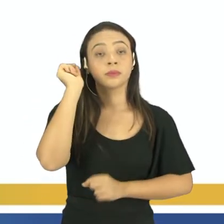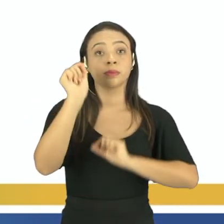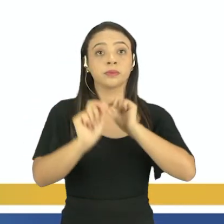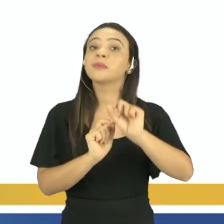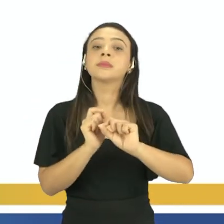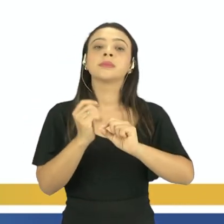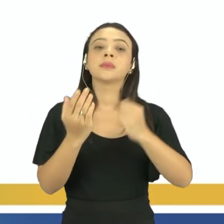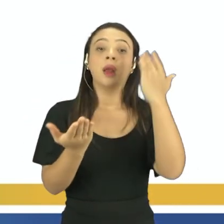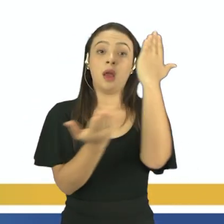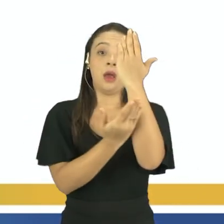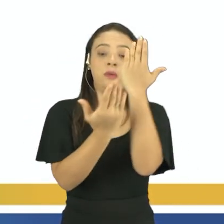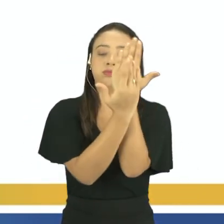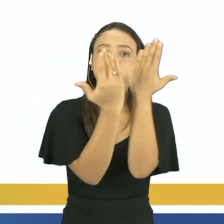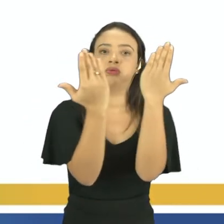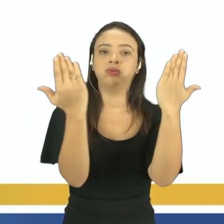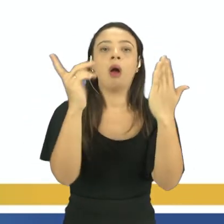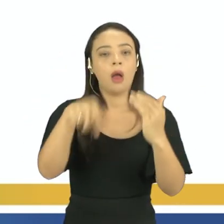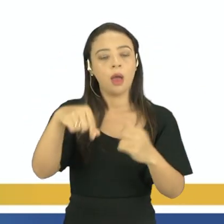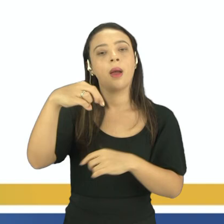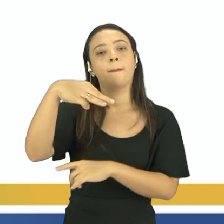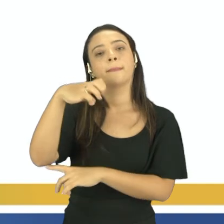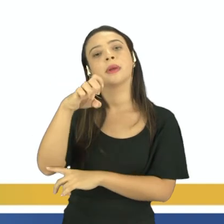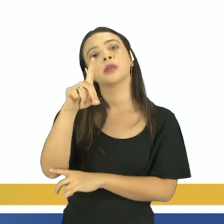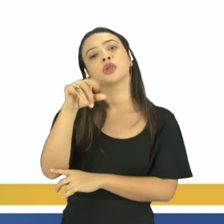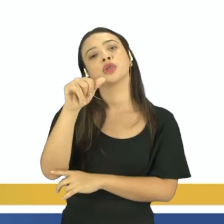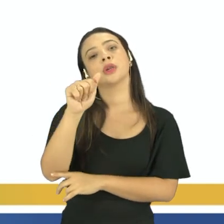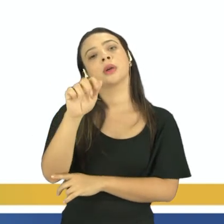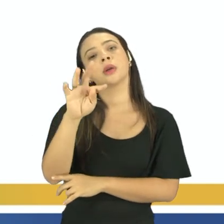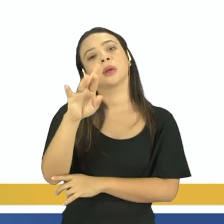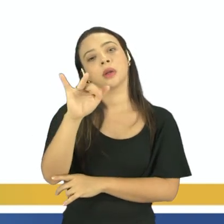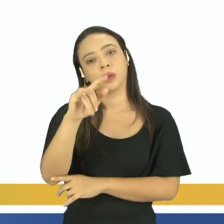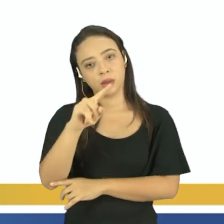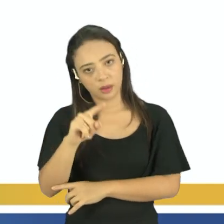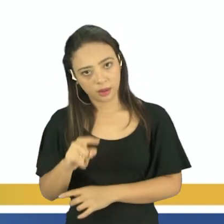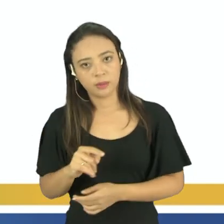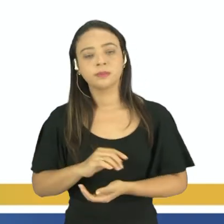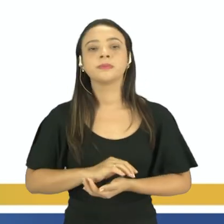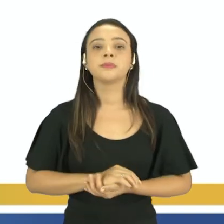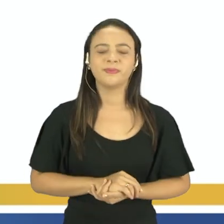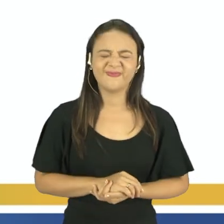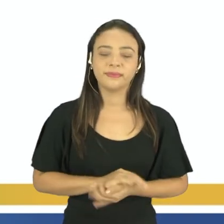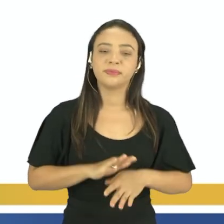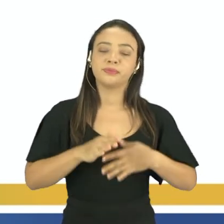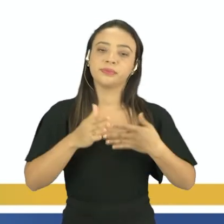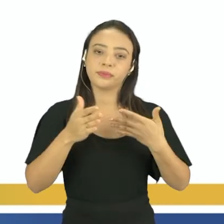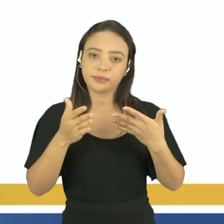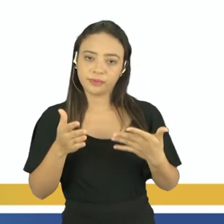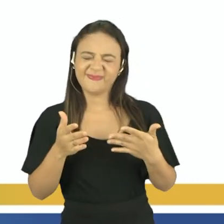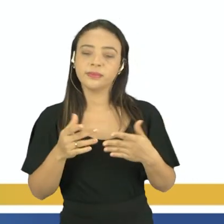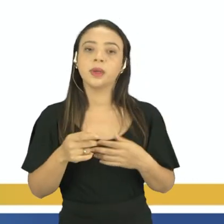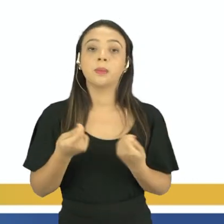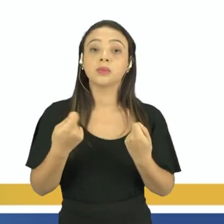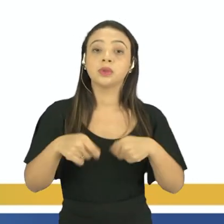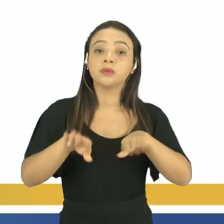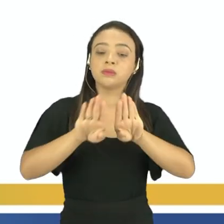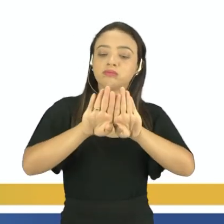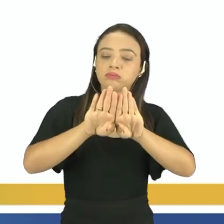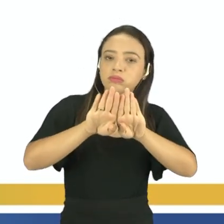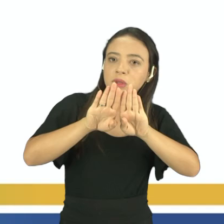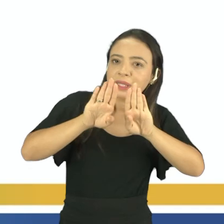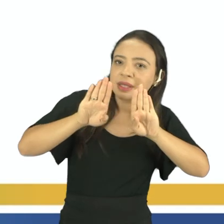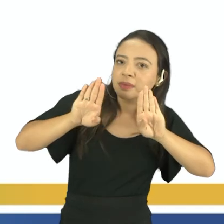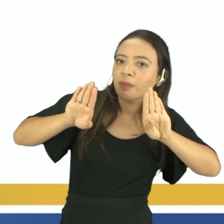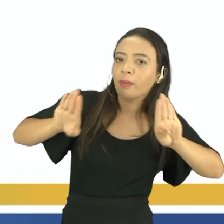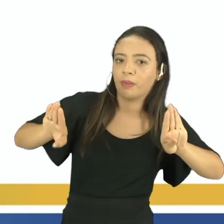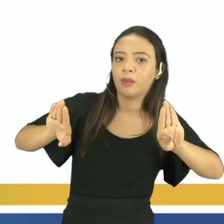que a cerca, ela representa a mediatriz dessa hipotenusa, certo? Já conversamos sobre isso. Então, logo, ela vai dividir esse segmento aí,